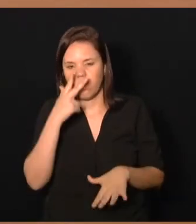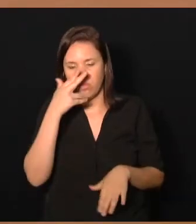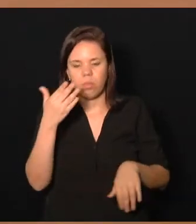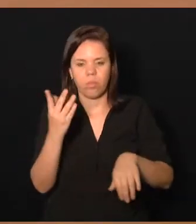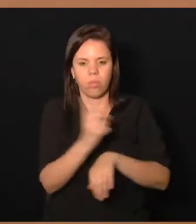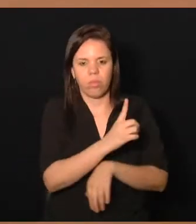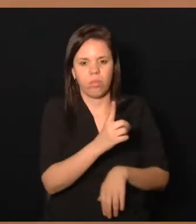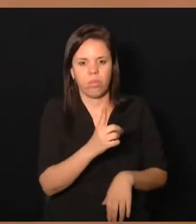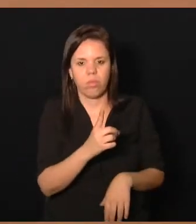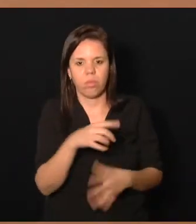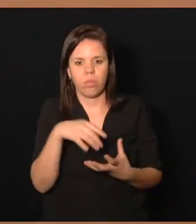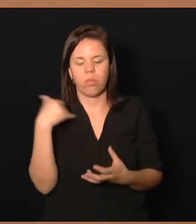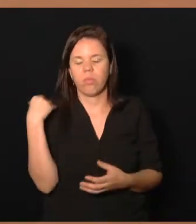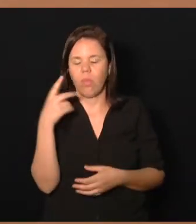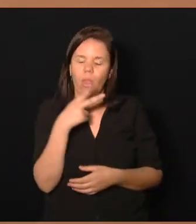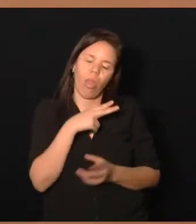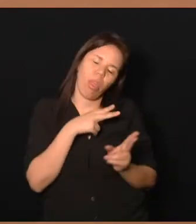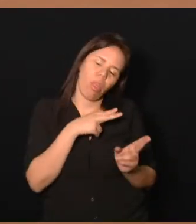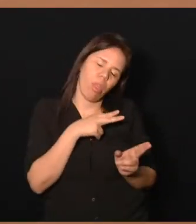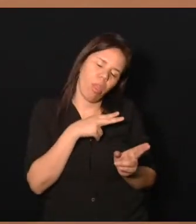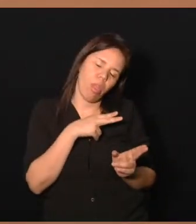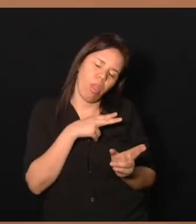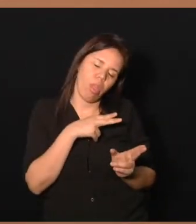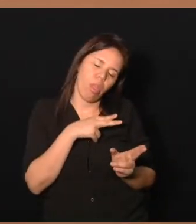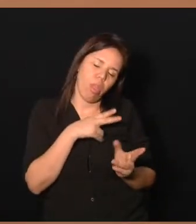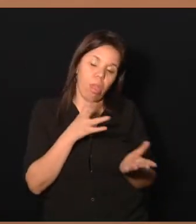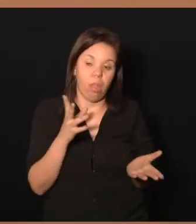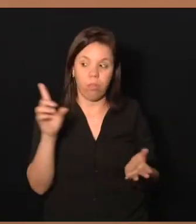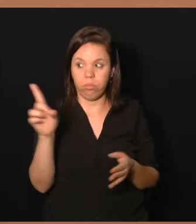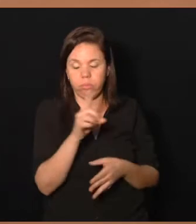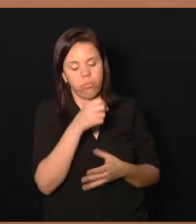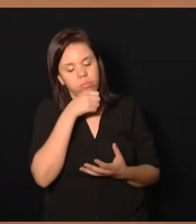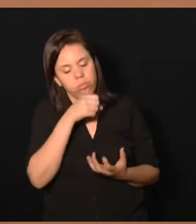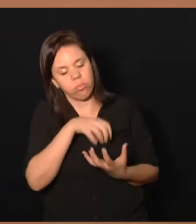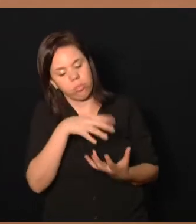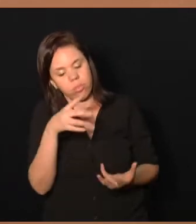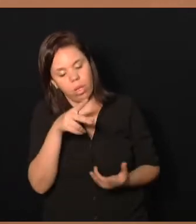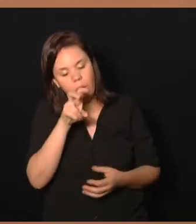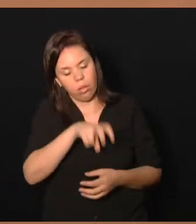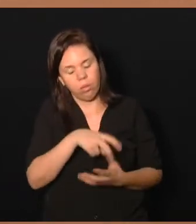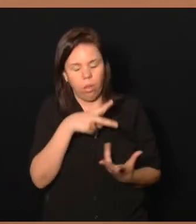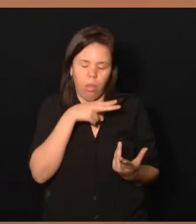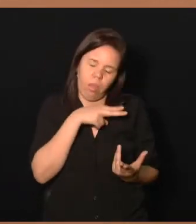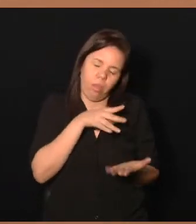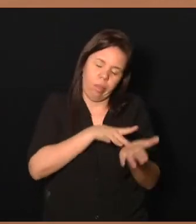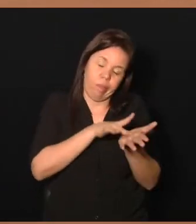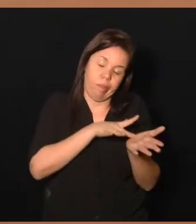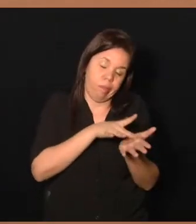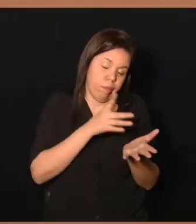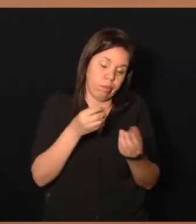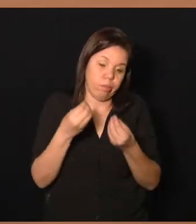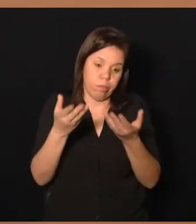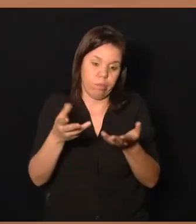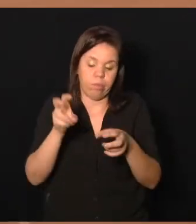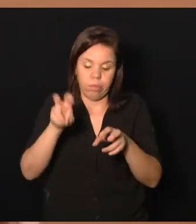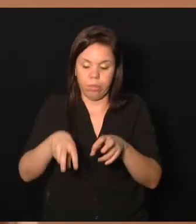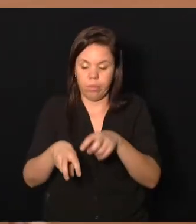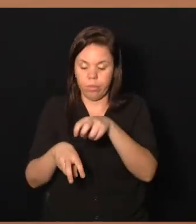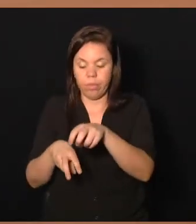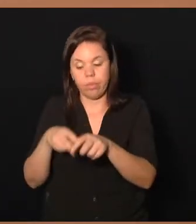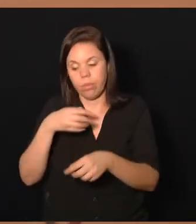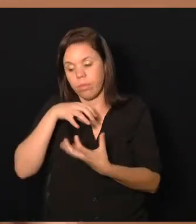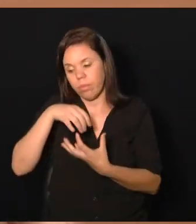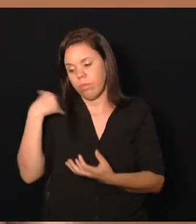idoso, eles dormem. É um anestésico. Aquela cadeira é um anestésico, eles dormem. Então nós vamos sim trabalhar